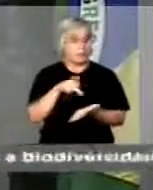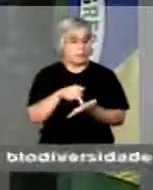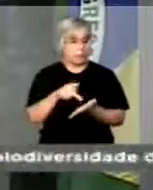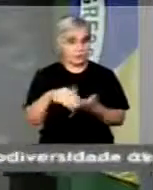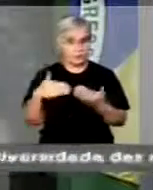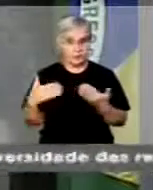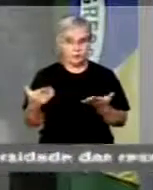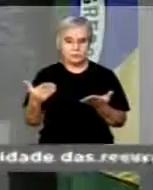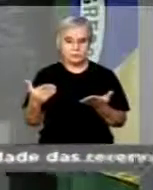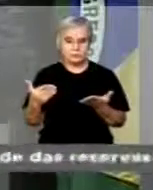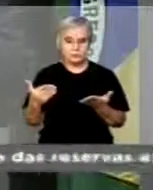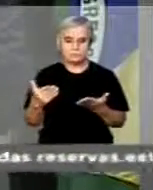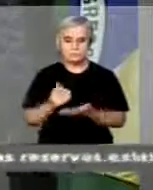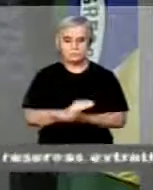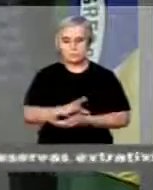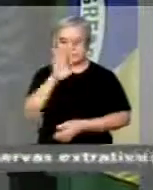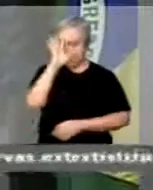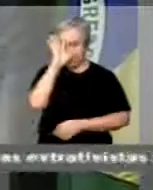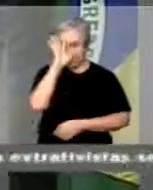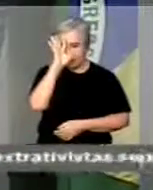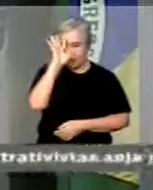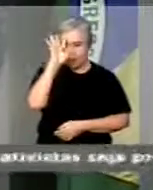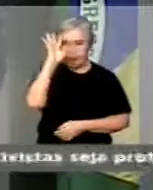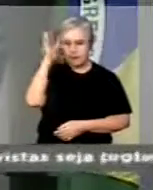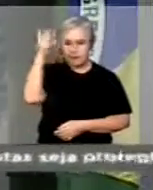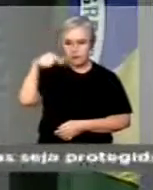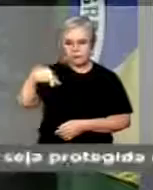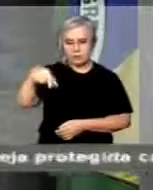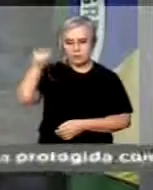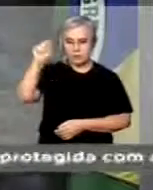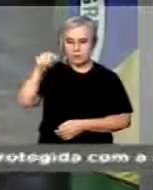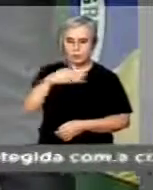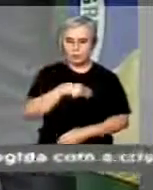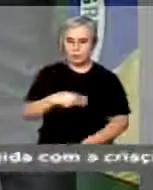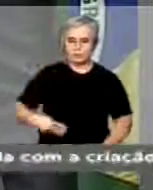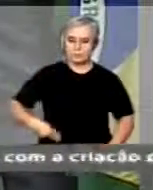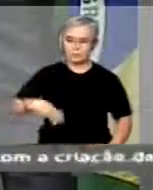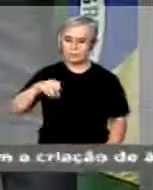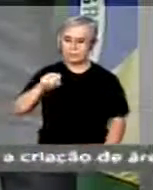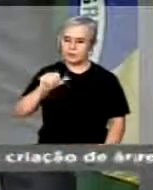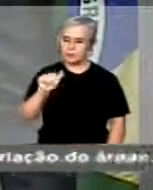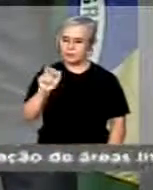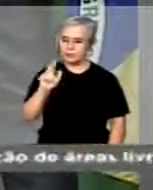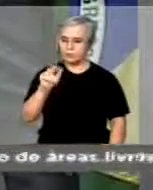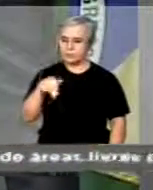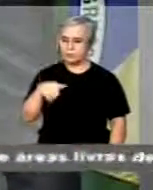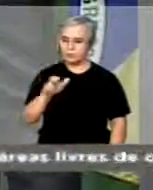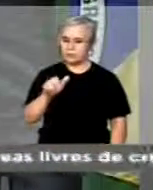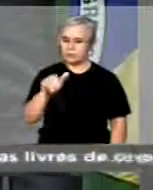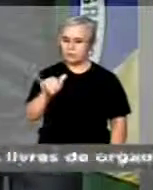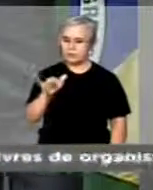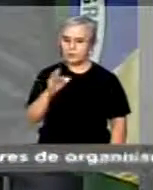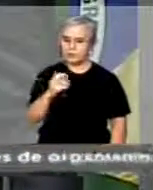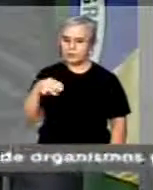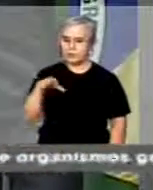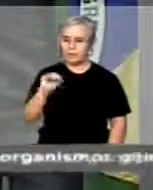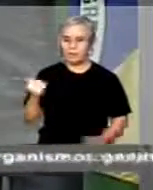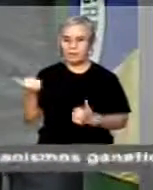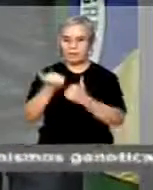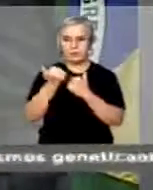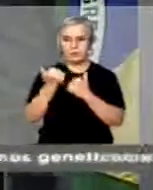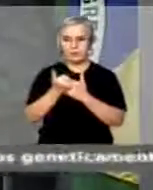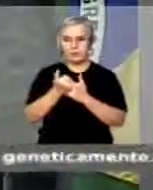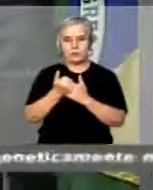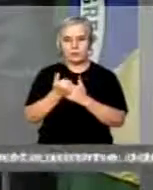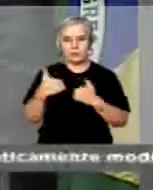a posição e a escolha do ministro Sarney Filho para o Ministério do Meio